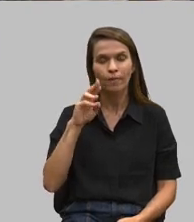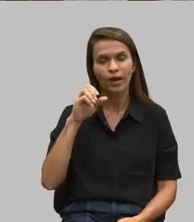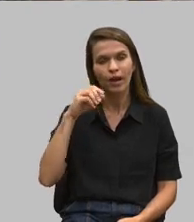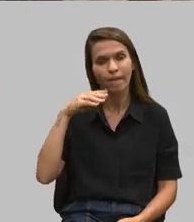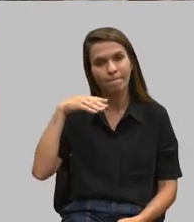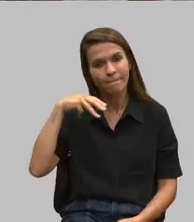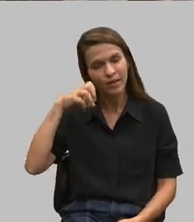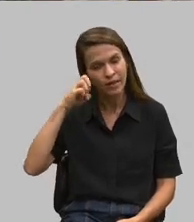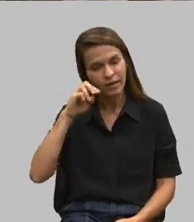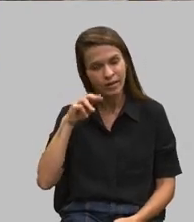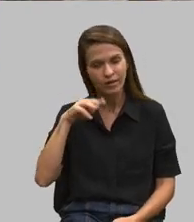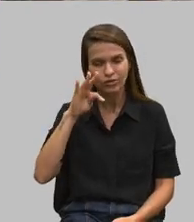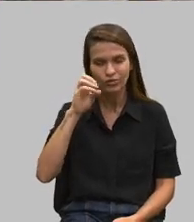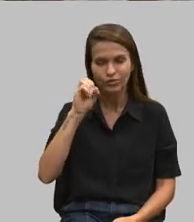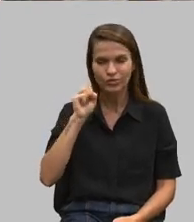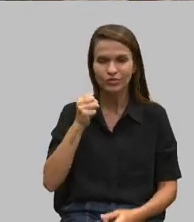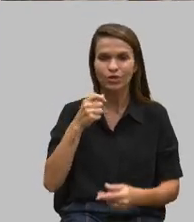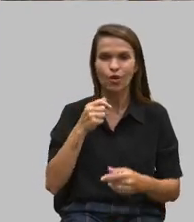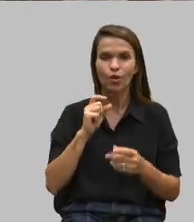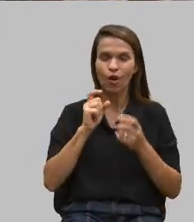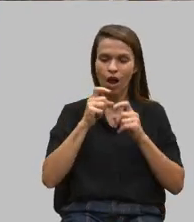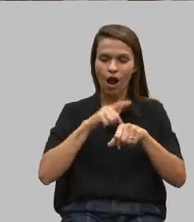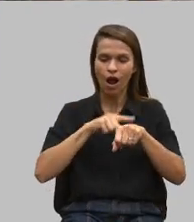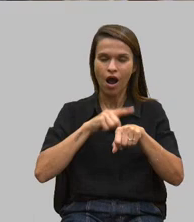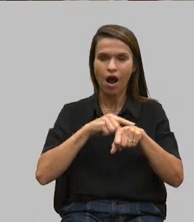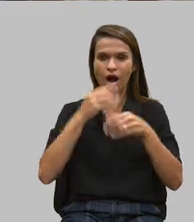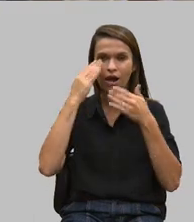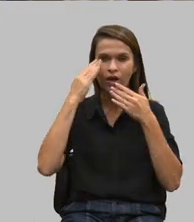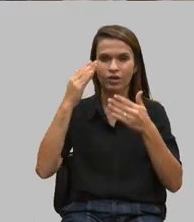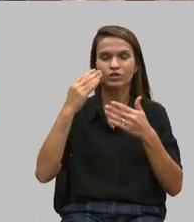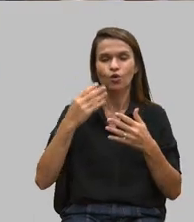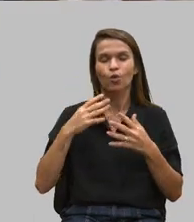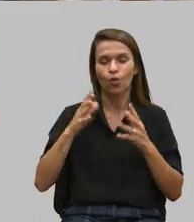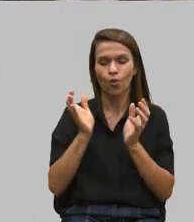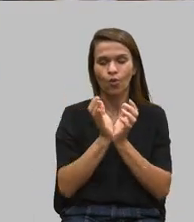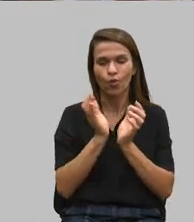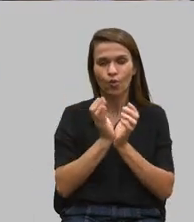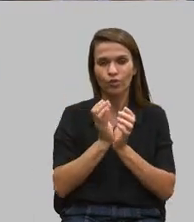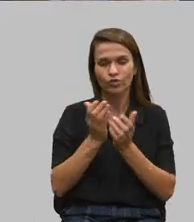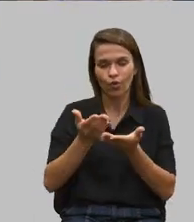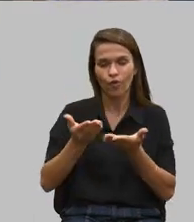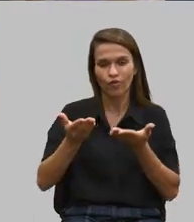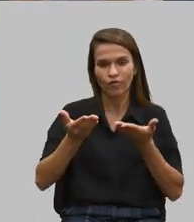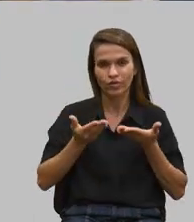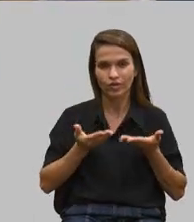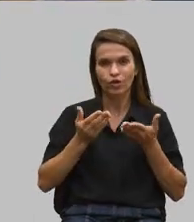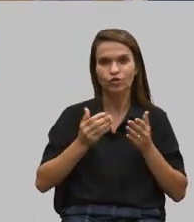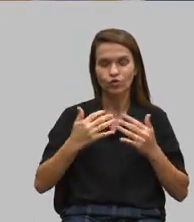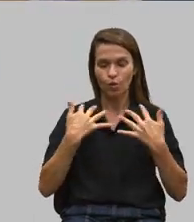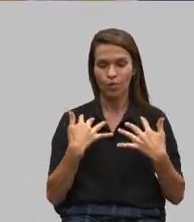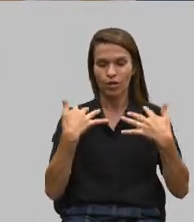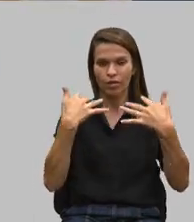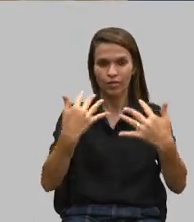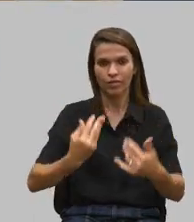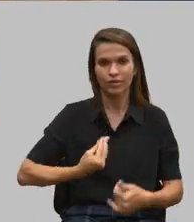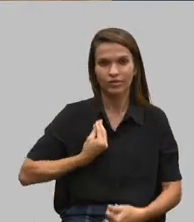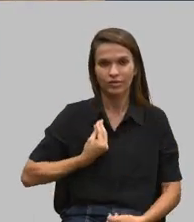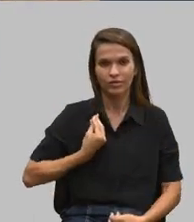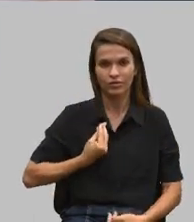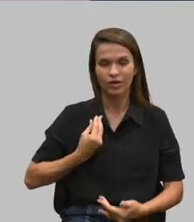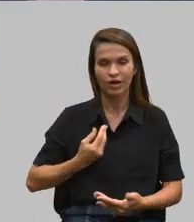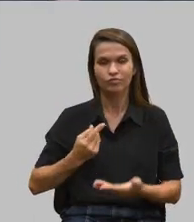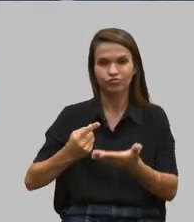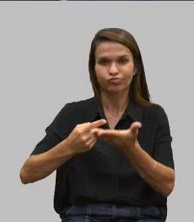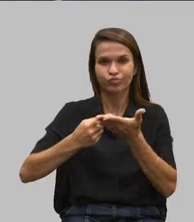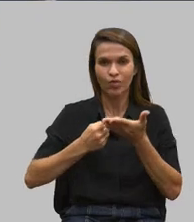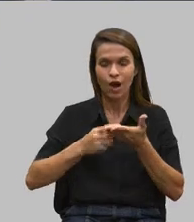finalidade da reunião a presidência agradece a presença dos parlamentares dos convidados do público presente convoca os membros para a